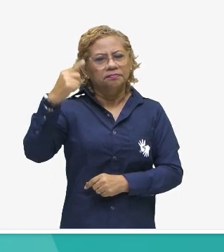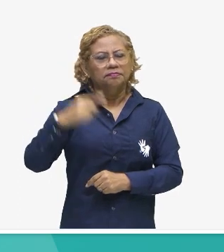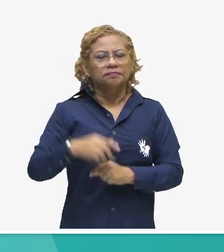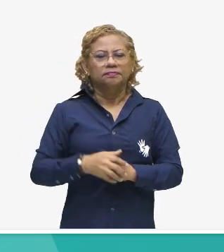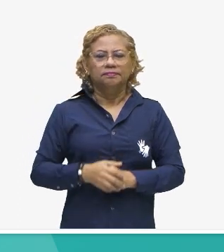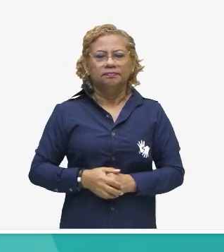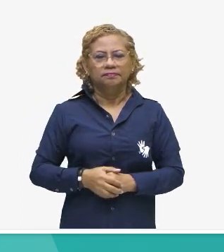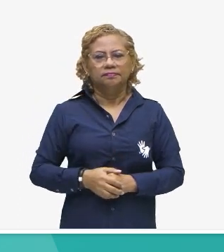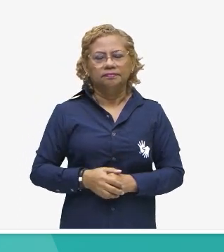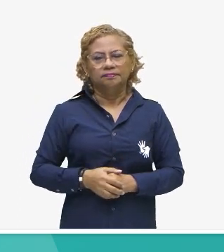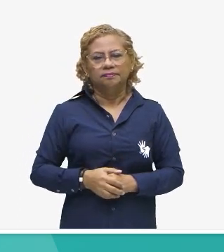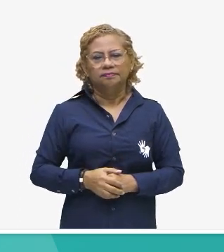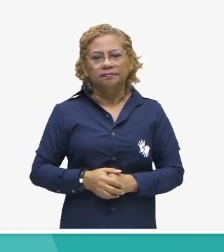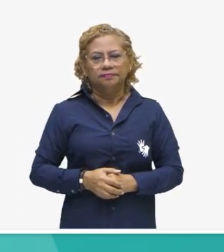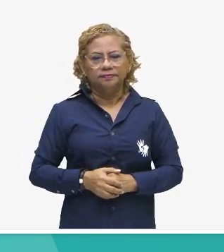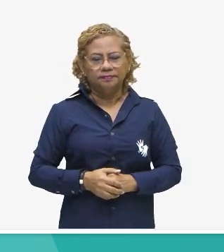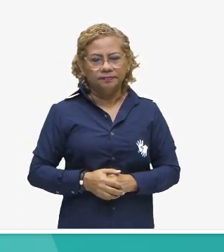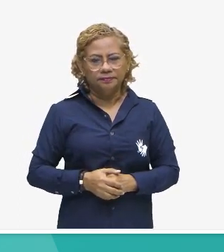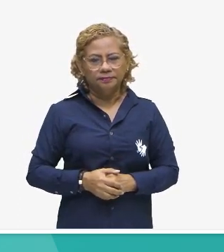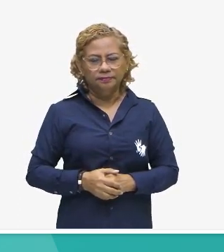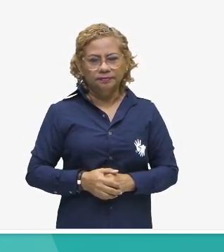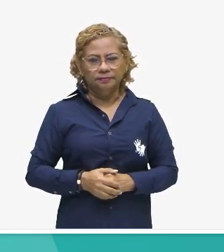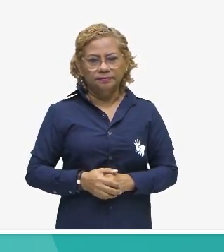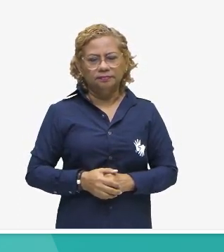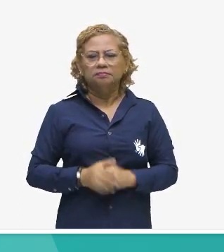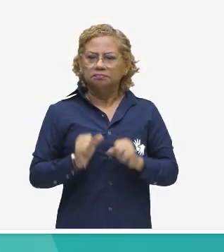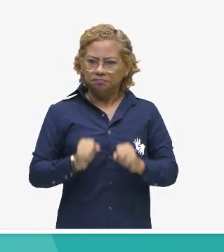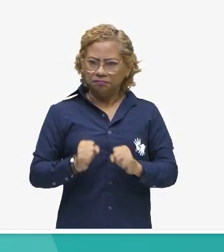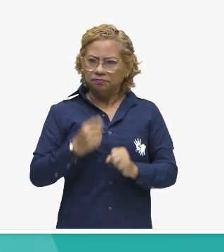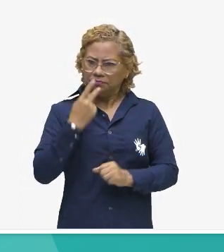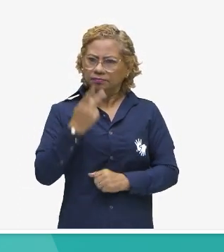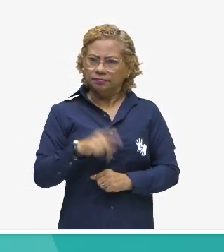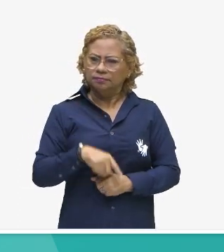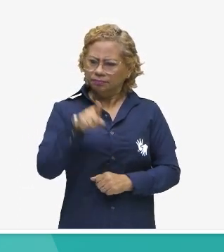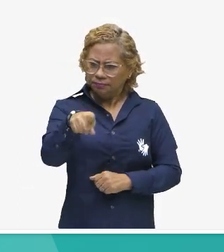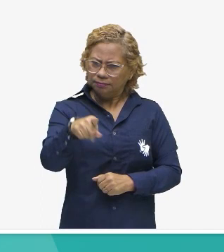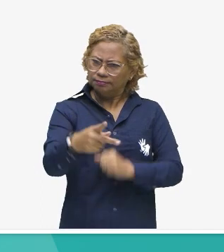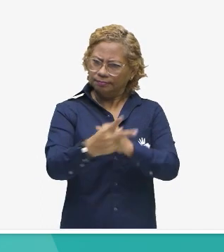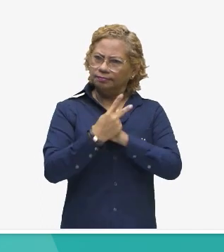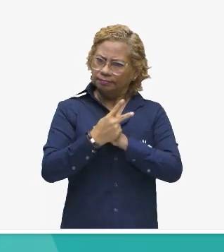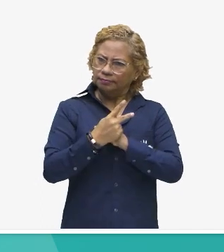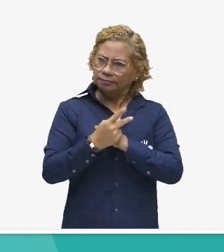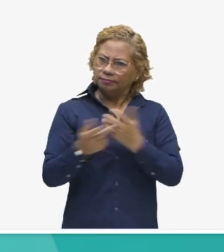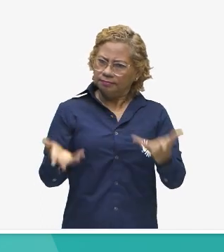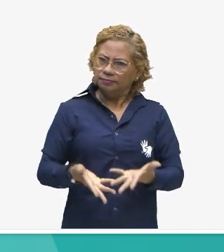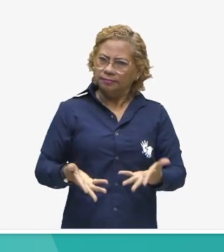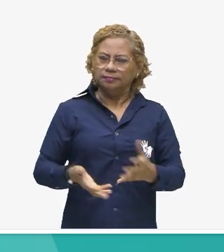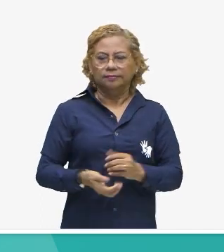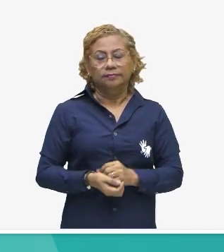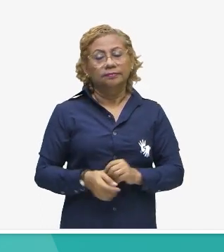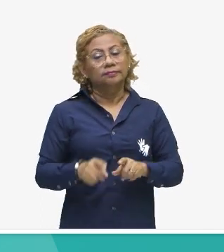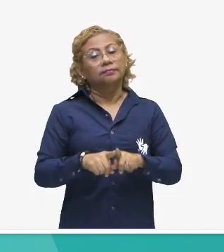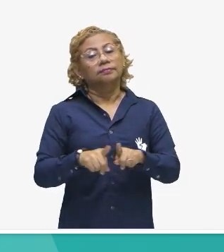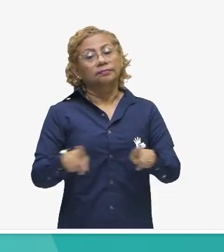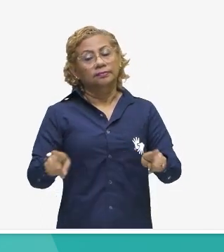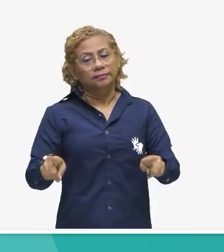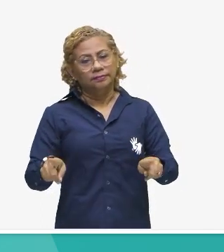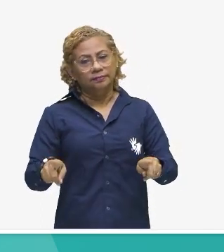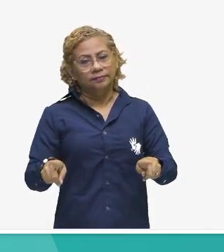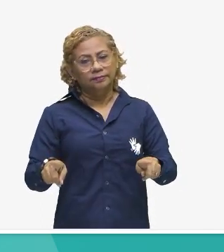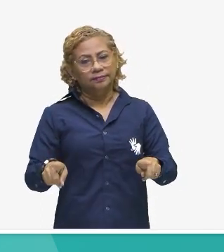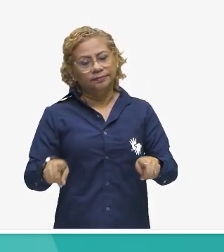né? Eu posso dizer, você empresta, não agora, né? Mas dá, assim, uma